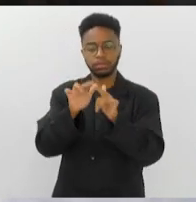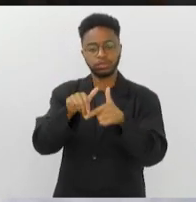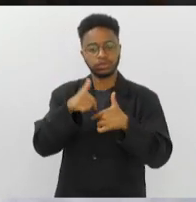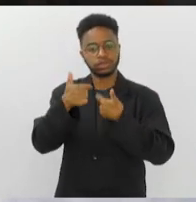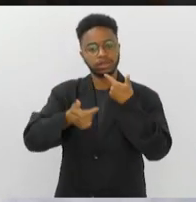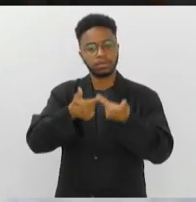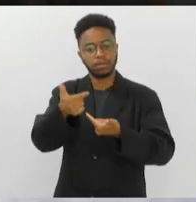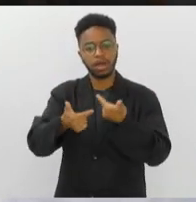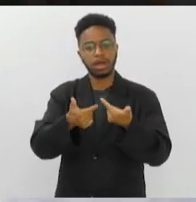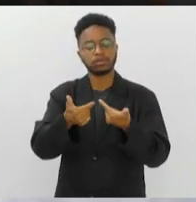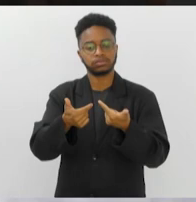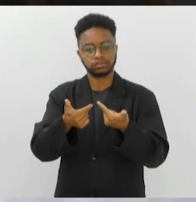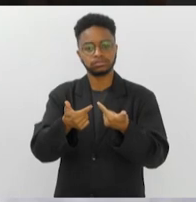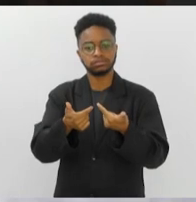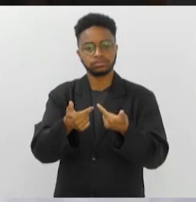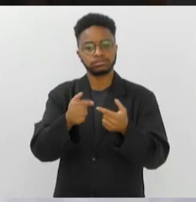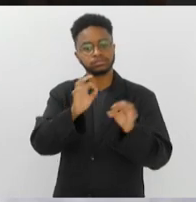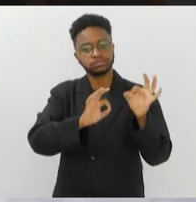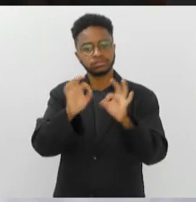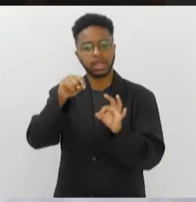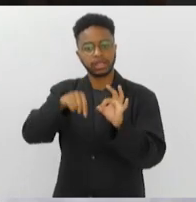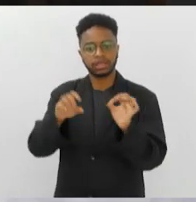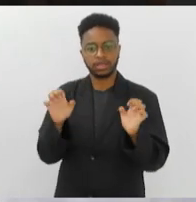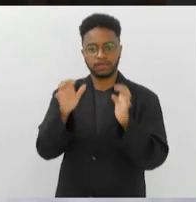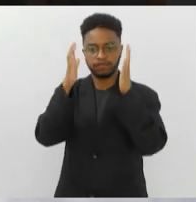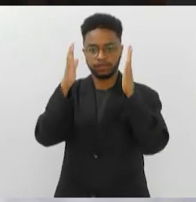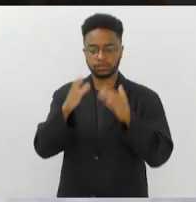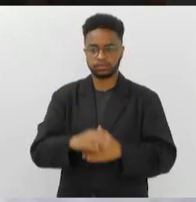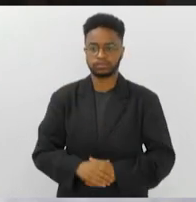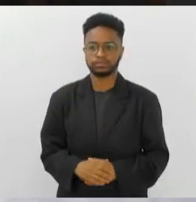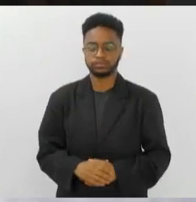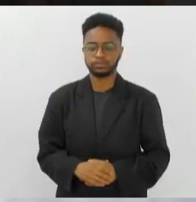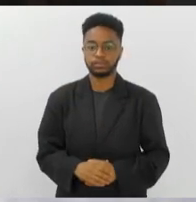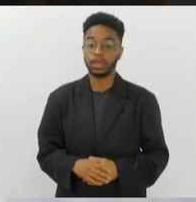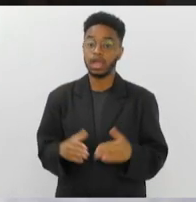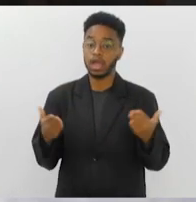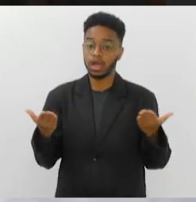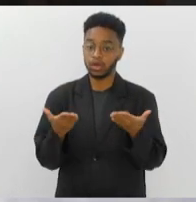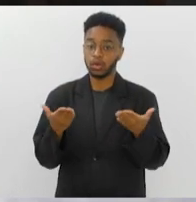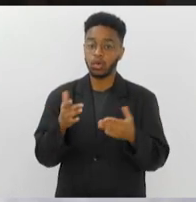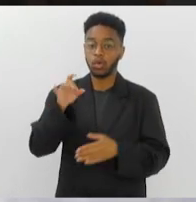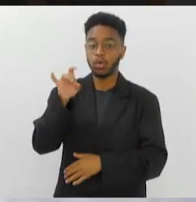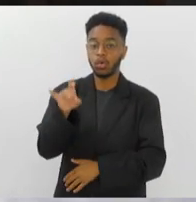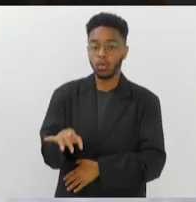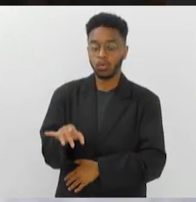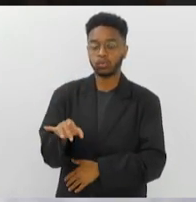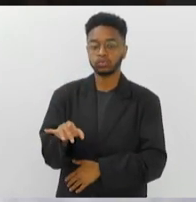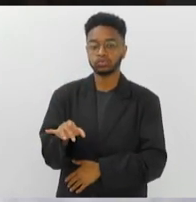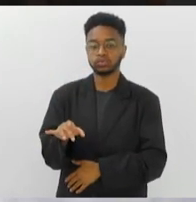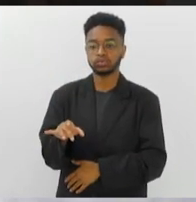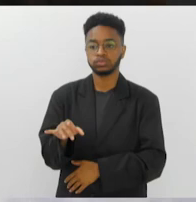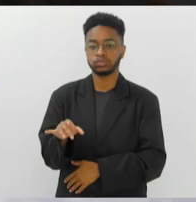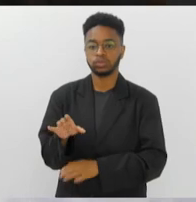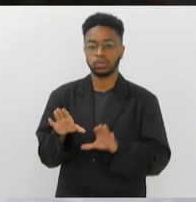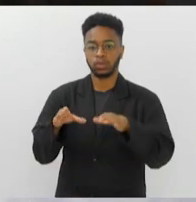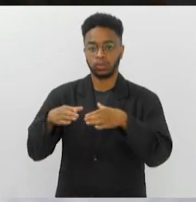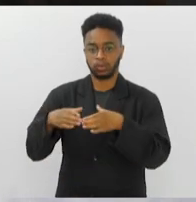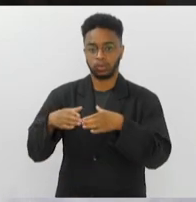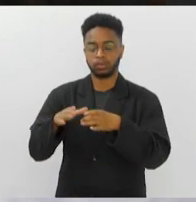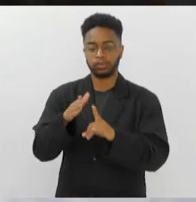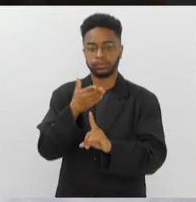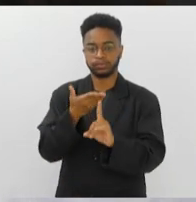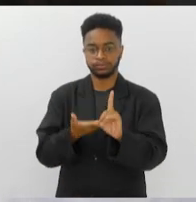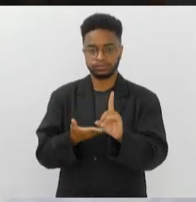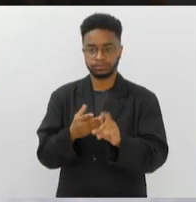trabalho para que esse evento aqui acontecesse. E agora nós vamos ao nosso último quesito, nossa última categoria,